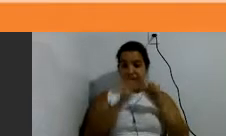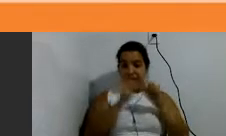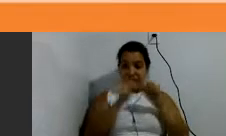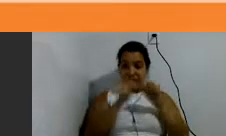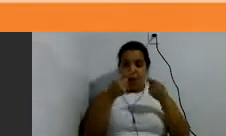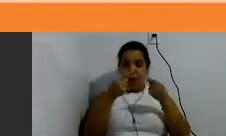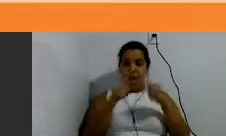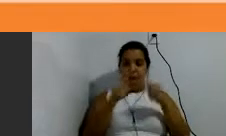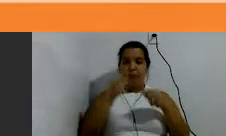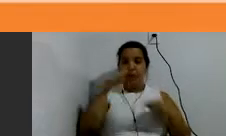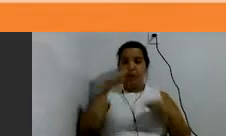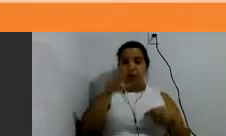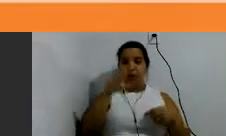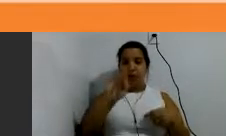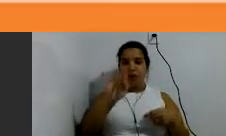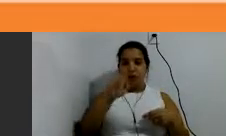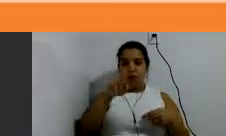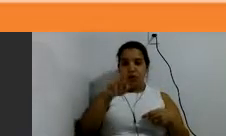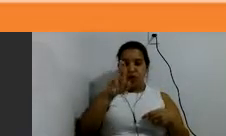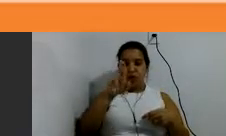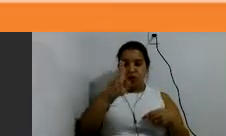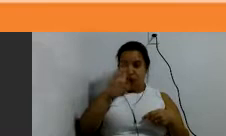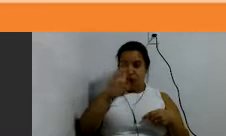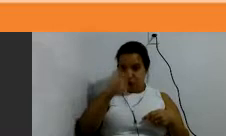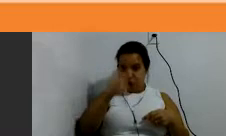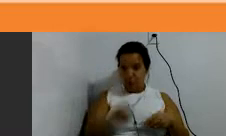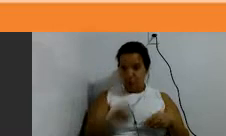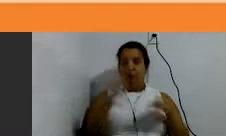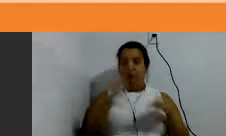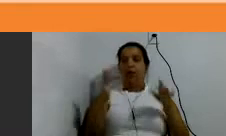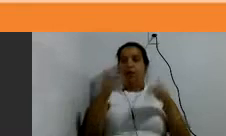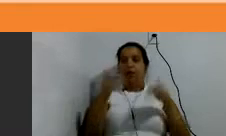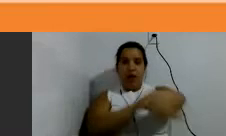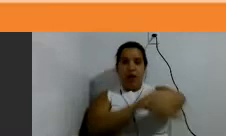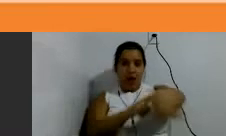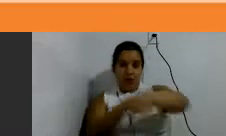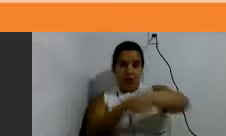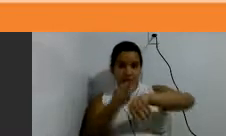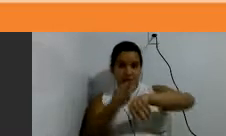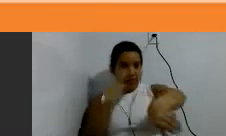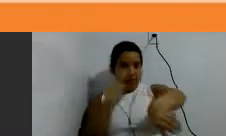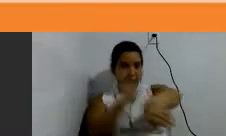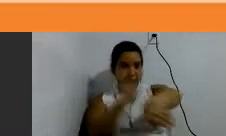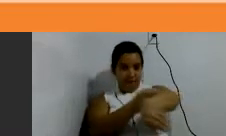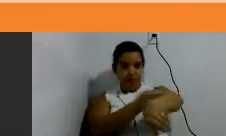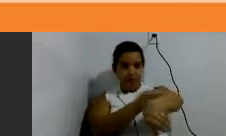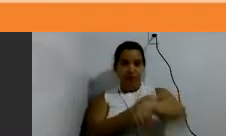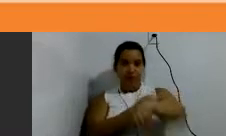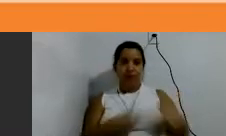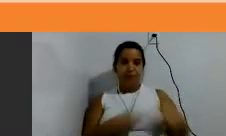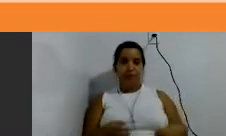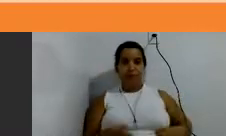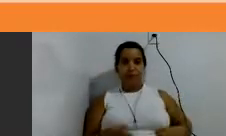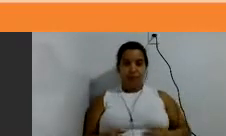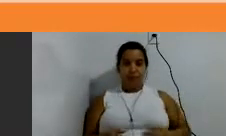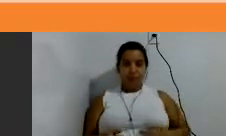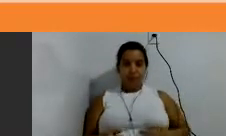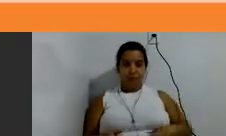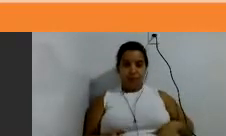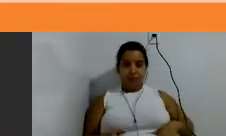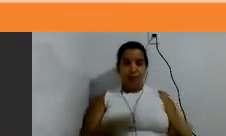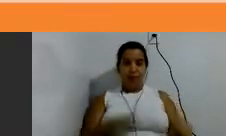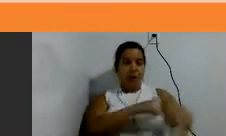de leishmania via intradérmica, então a gente usa essa agulha aqui de insulina, 0,1 ml, na face